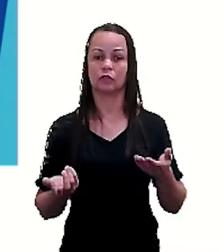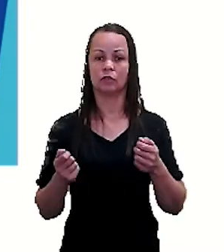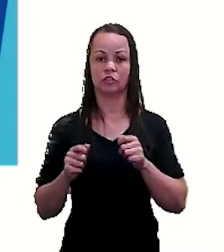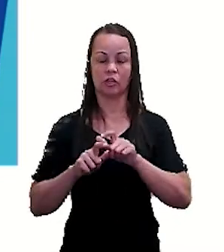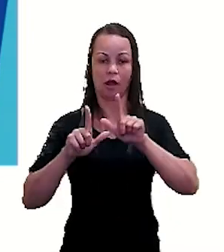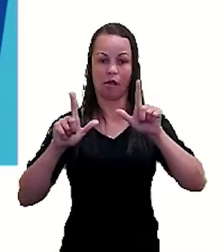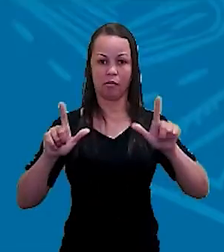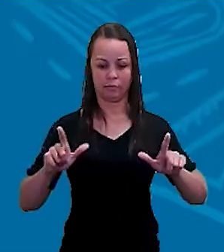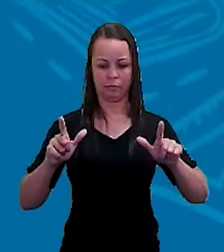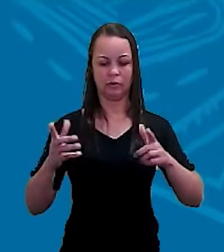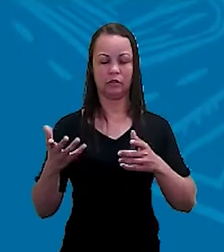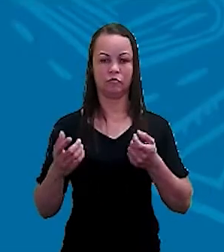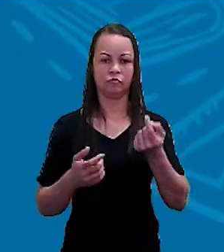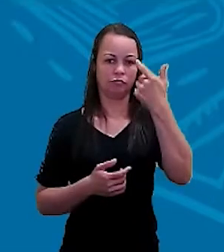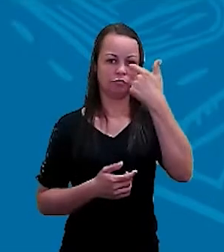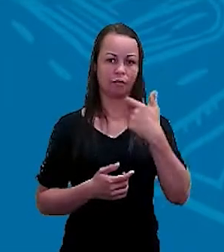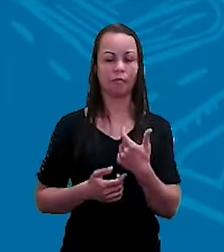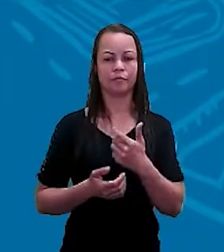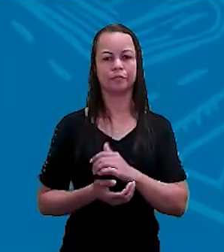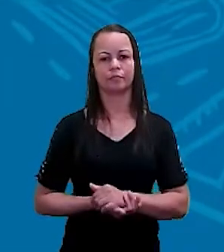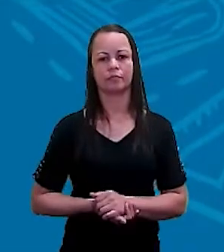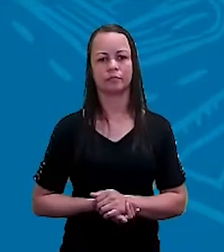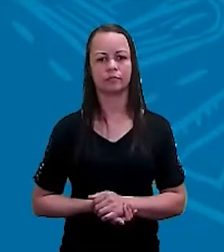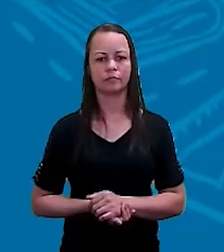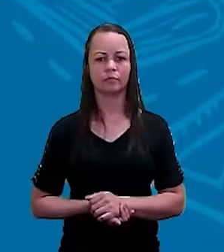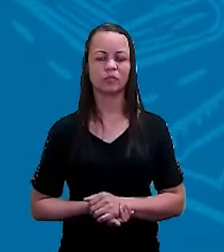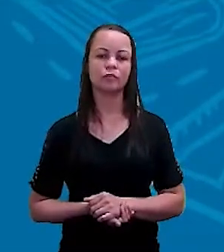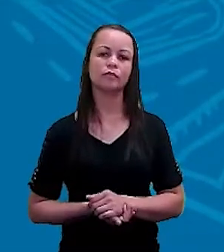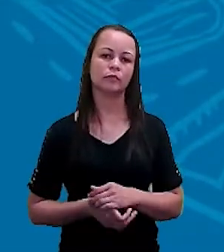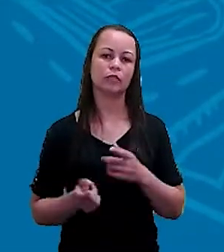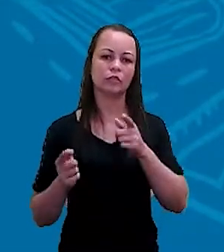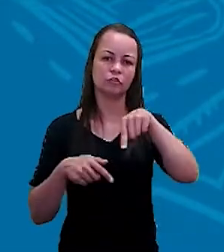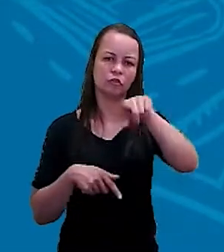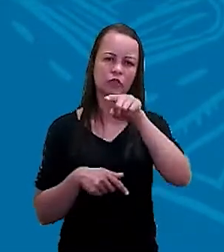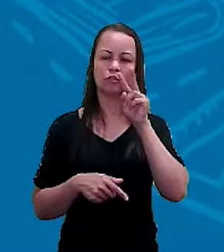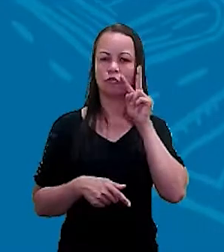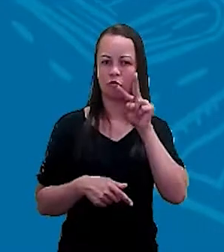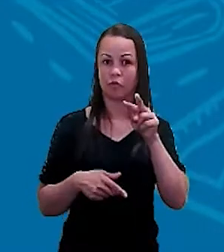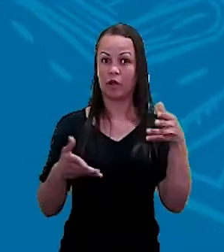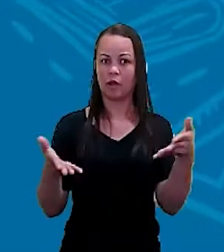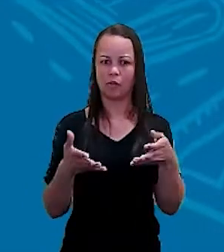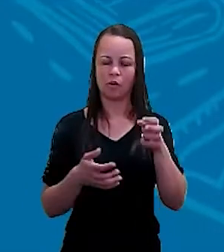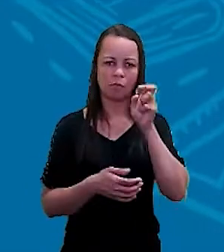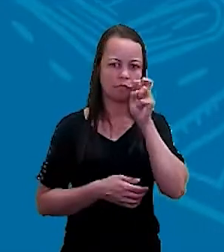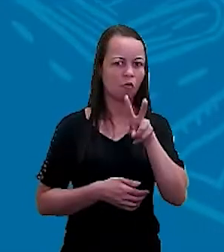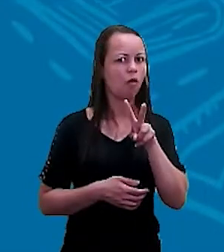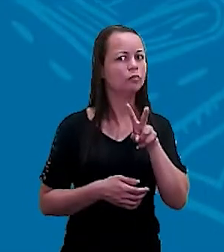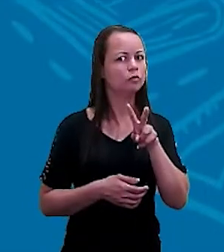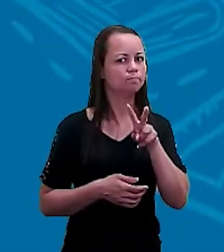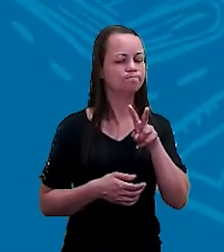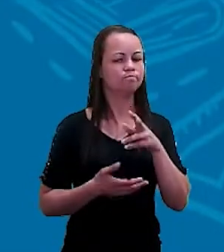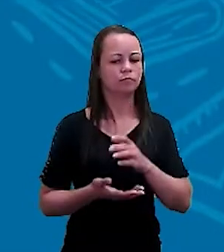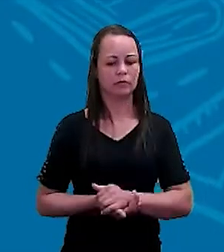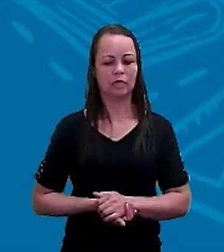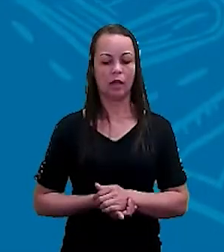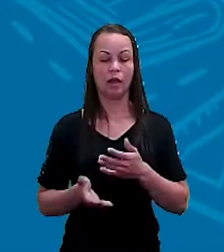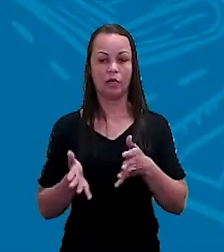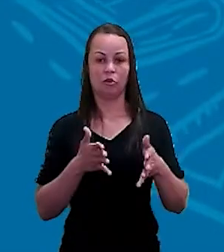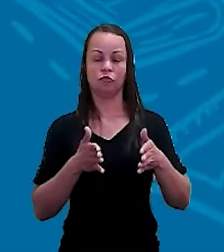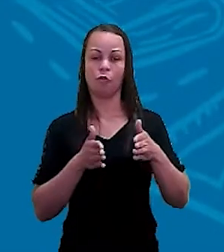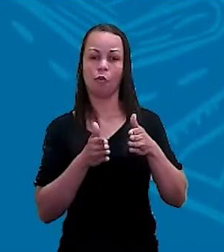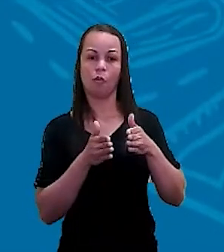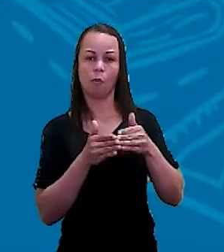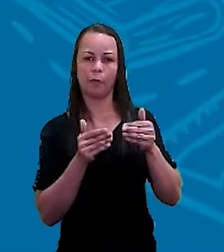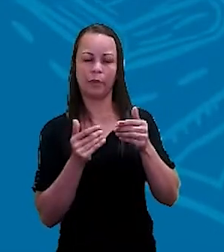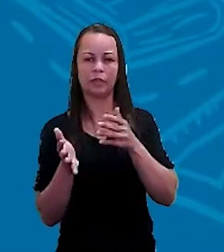comigo, por favor, produção, deixar aqui já registrado que as cenas que vocês vão ver agora é muito forte. Eu vou até pedir licença para a